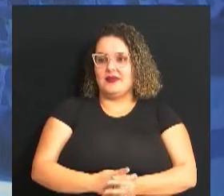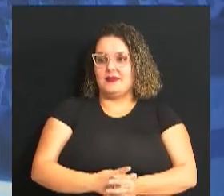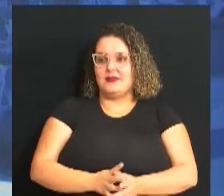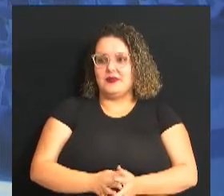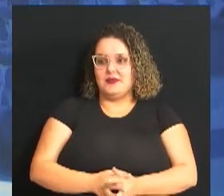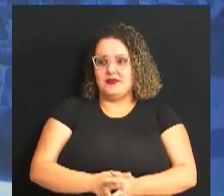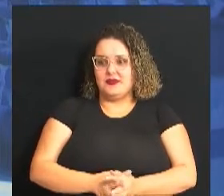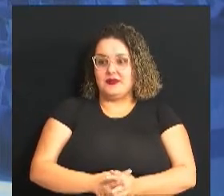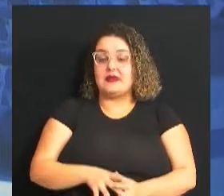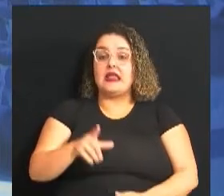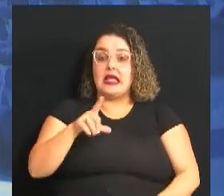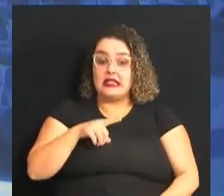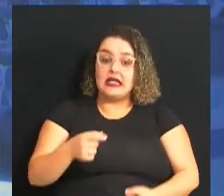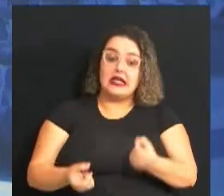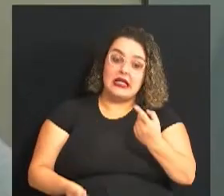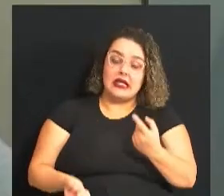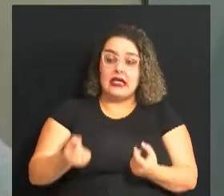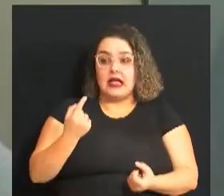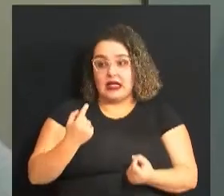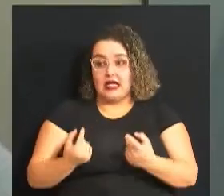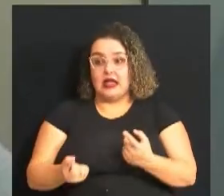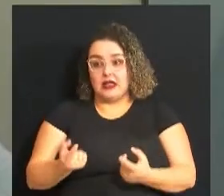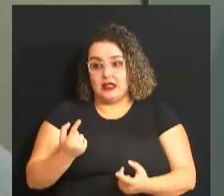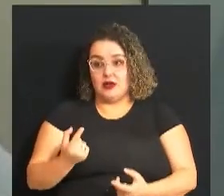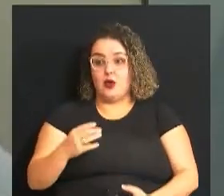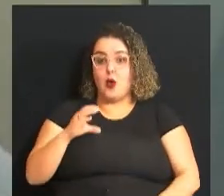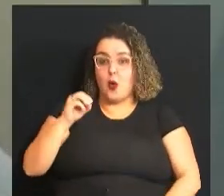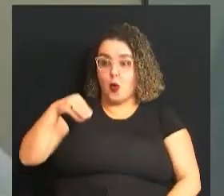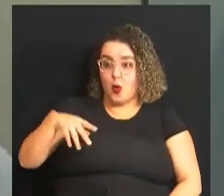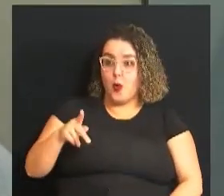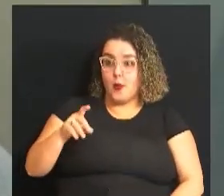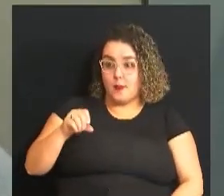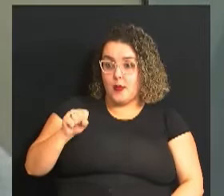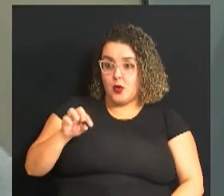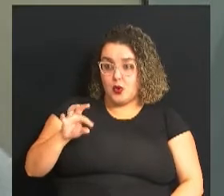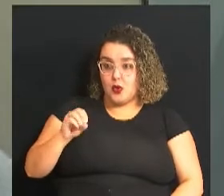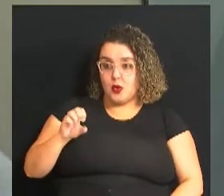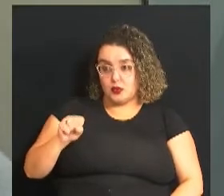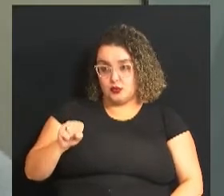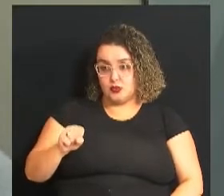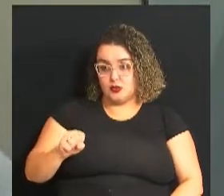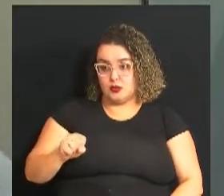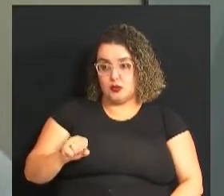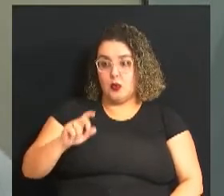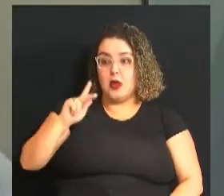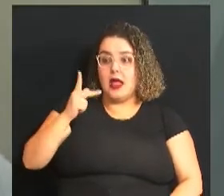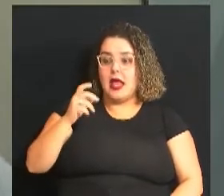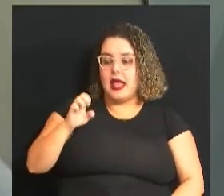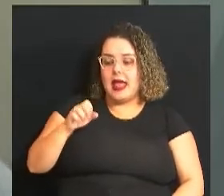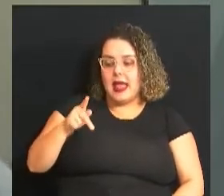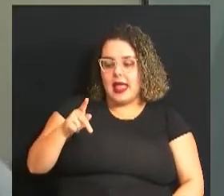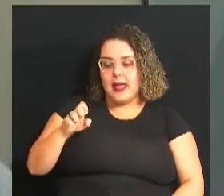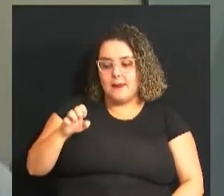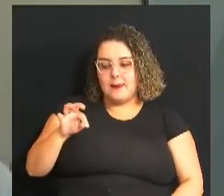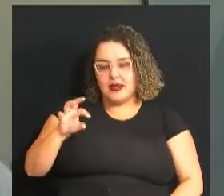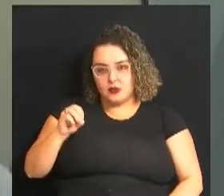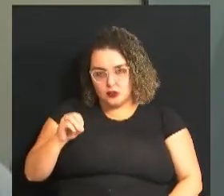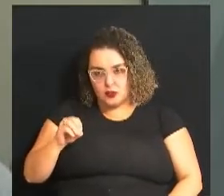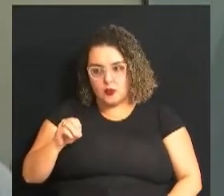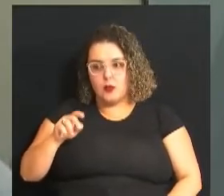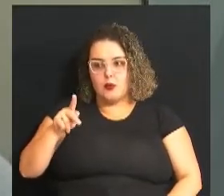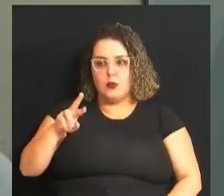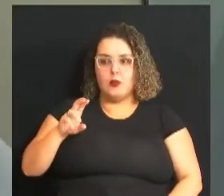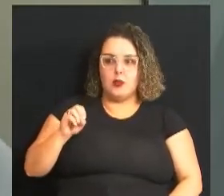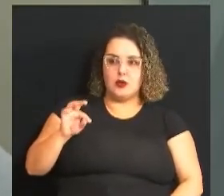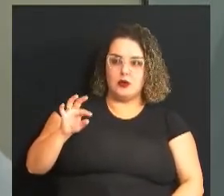Existem alguns compostos que eles são conhecidos como hepatoprotetores. Então, eles protegeriam o